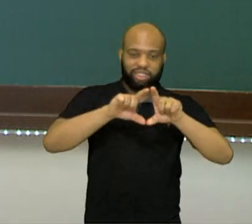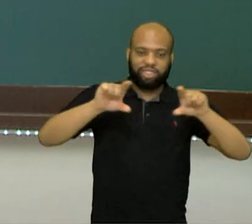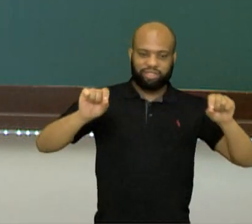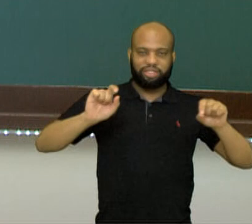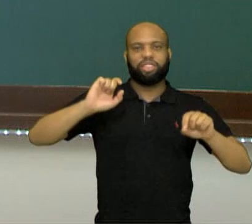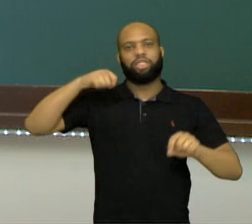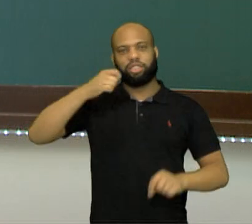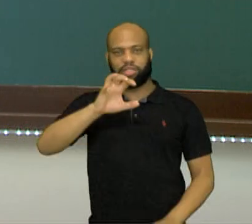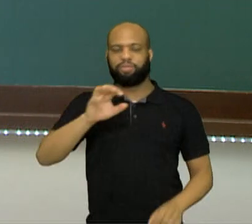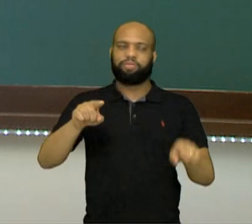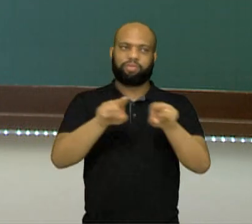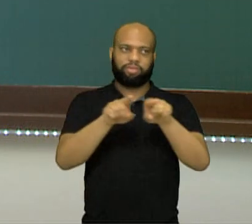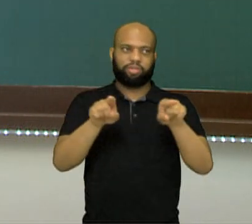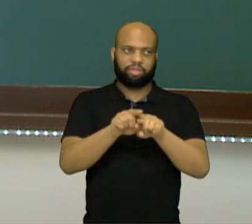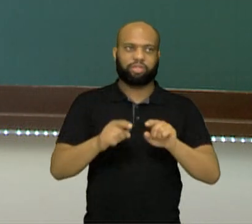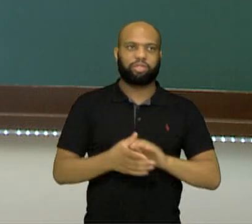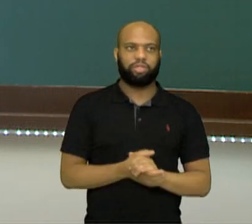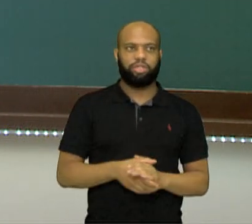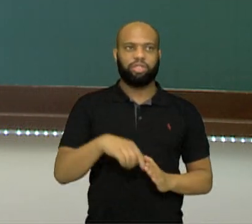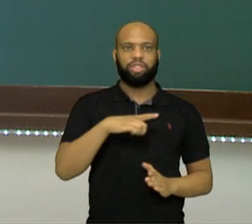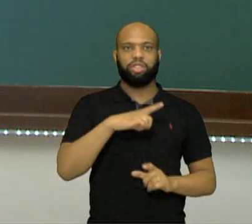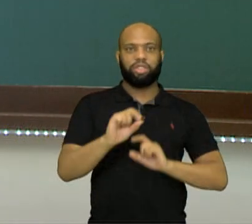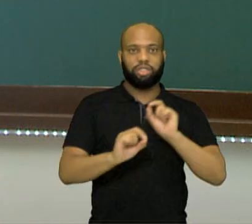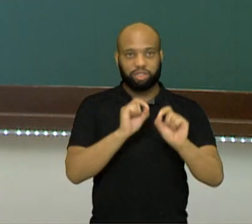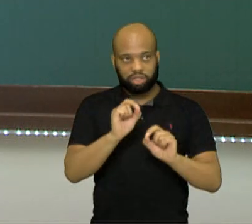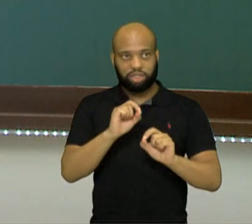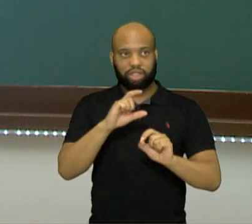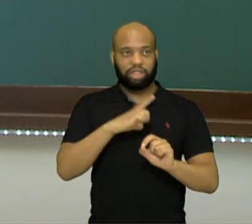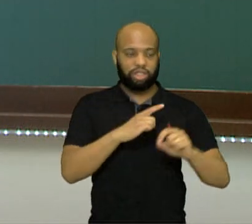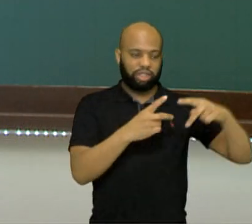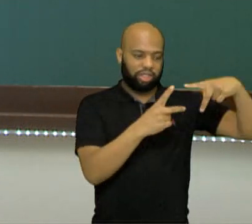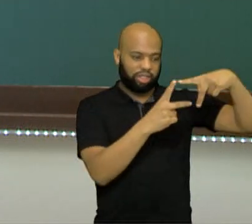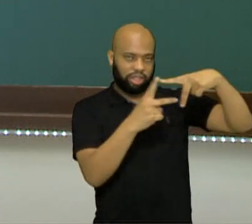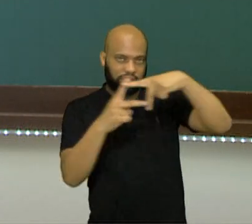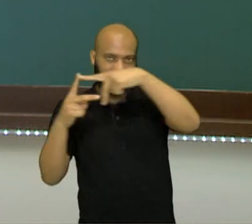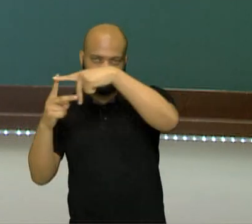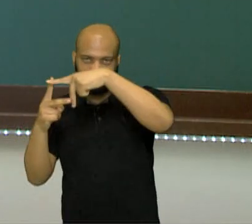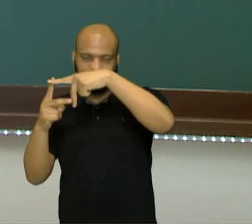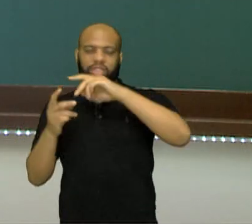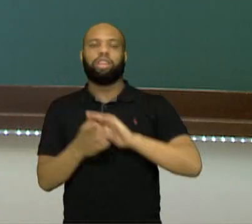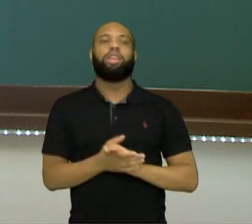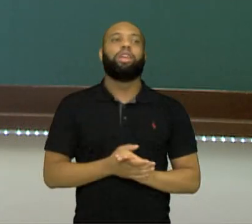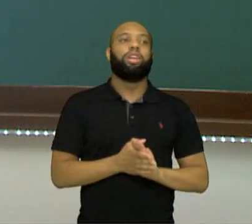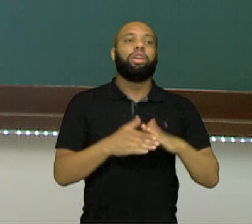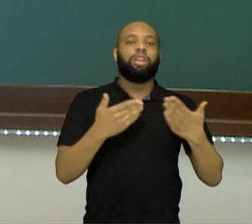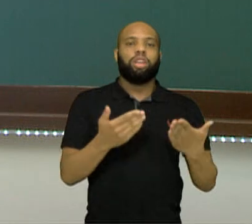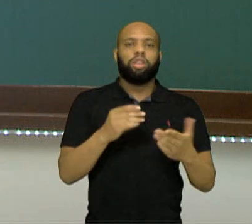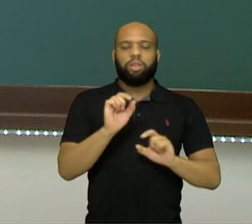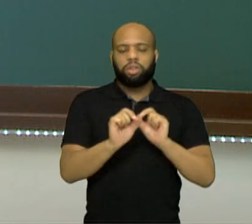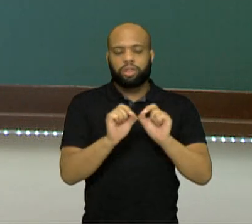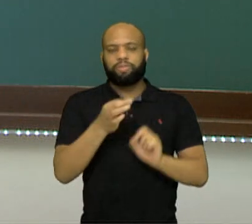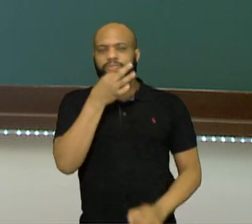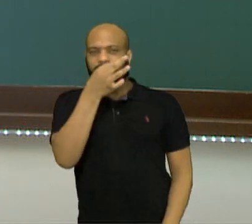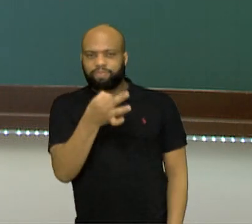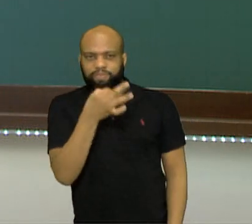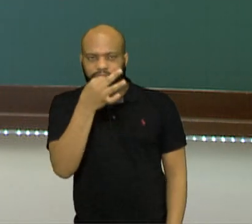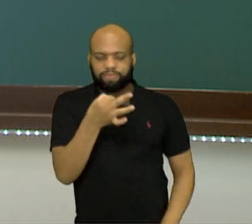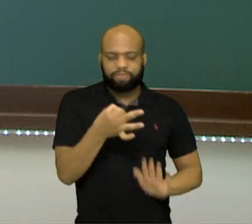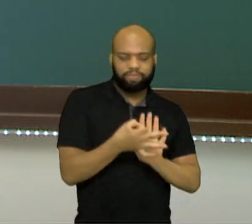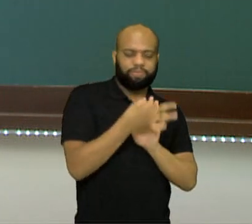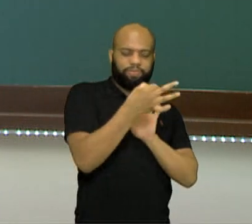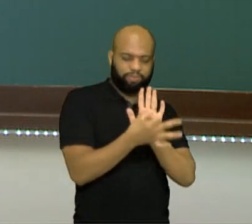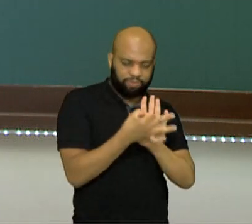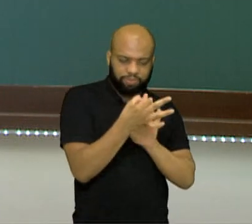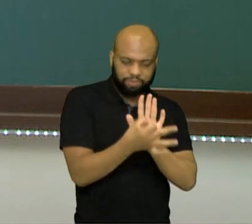justo nessa transição dos quadros aqui. A argumentação que ele trabalhou ali, que ele mostrou